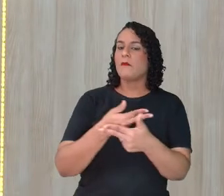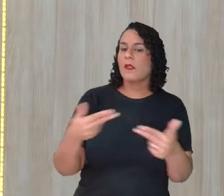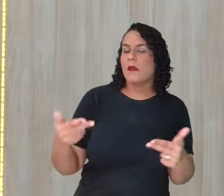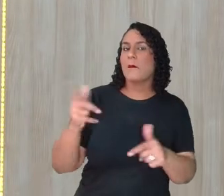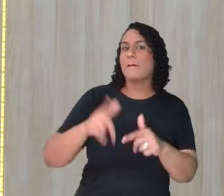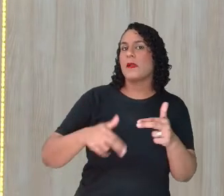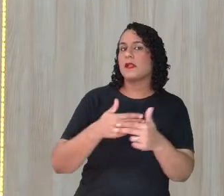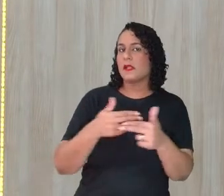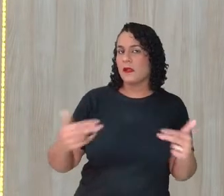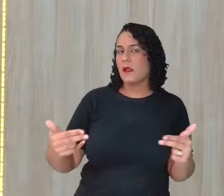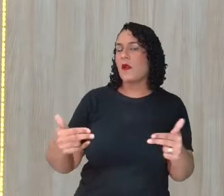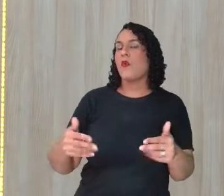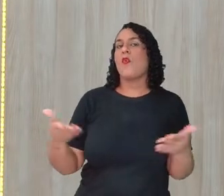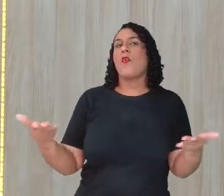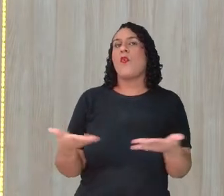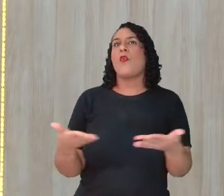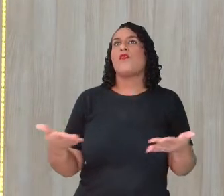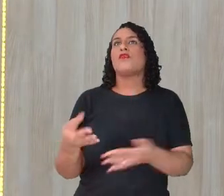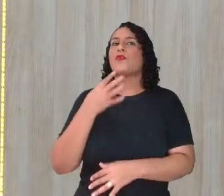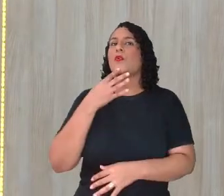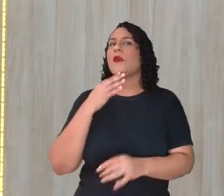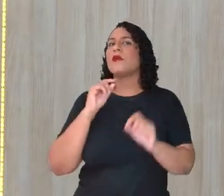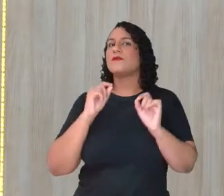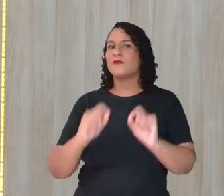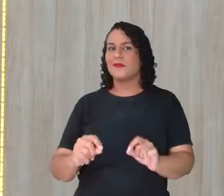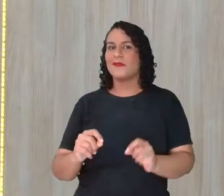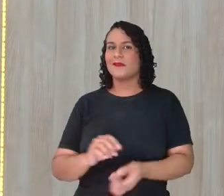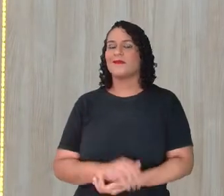período é o que hoje a gente conhece como